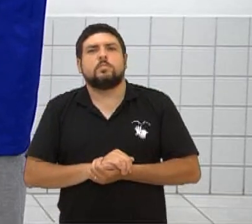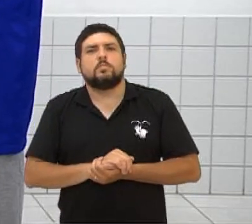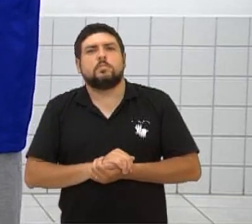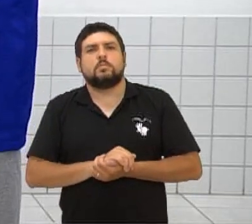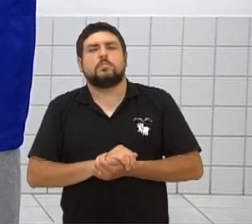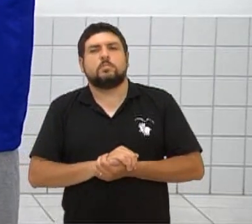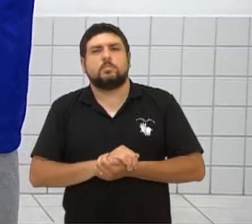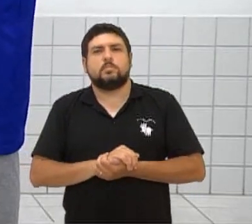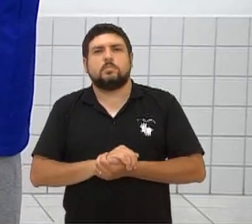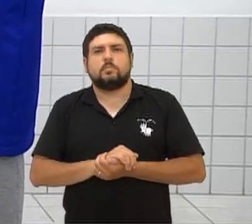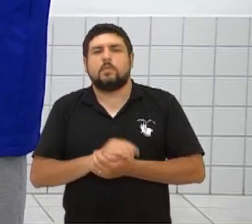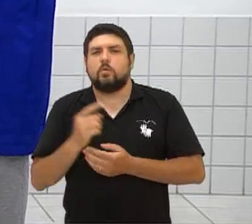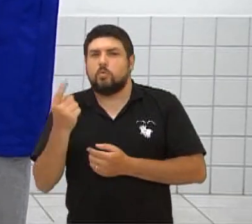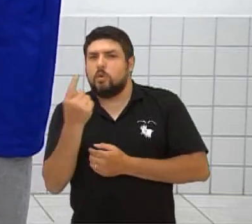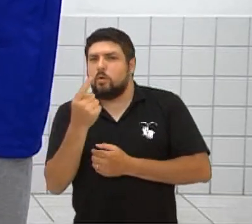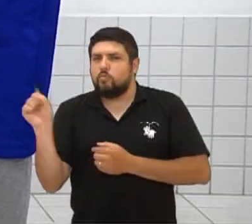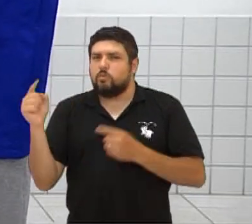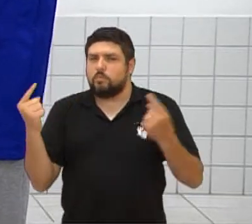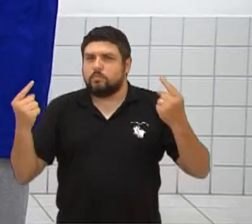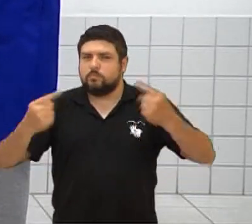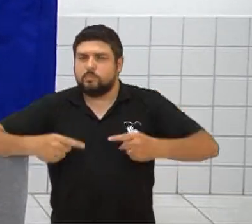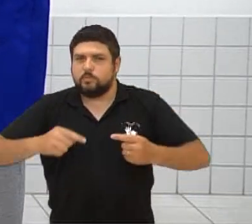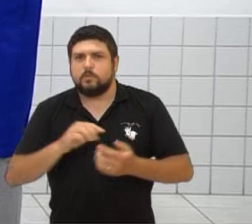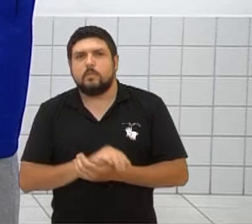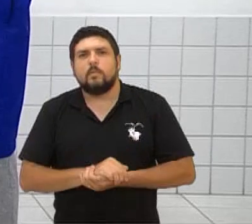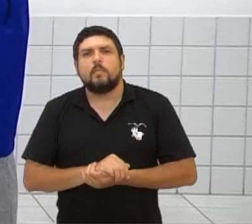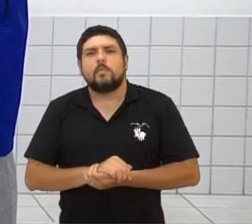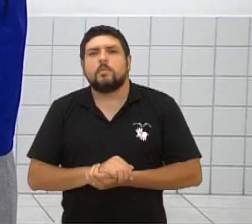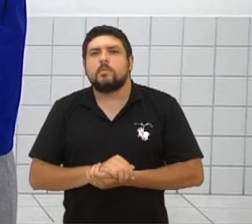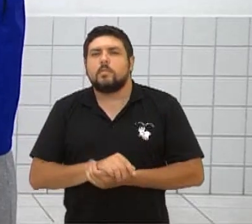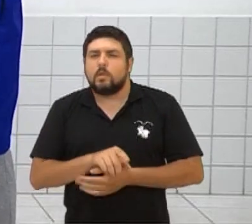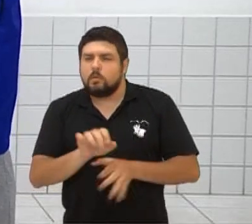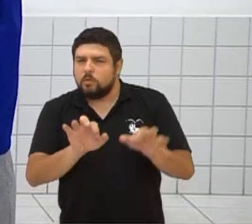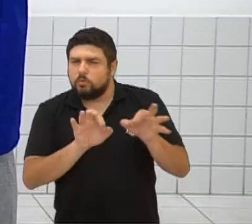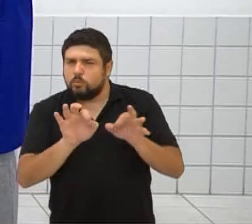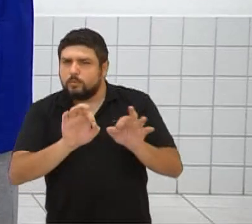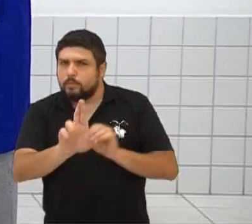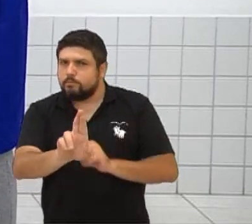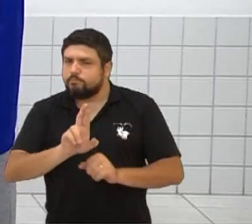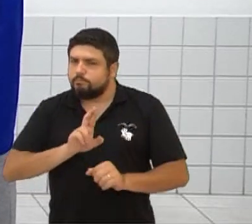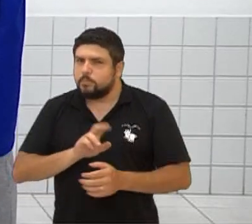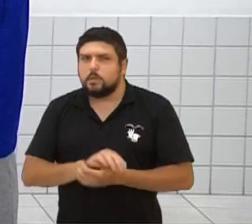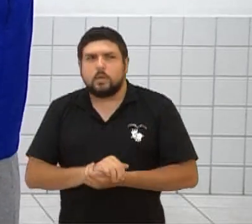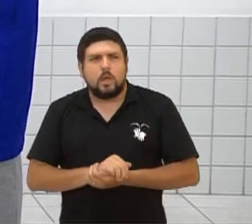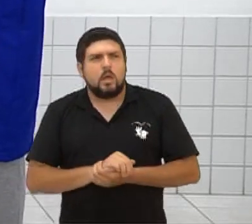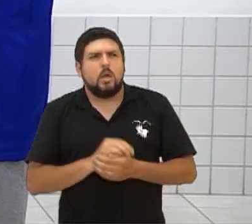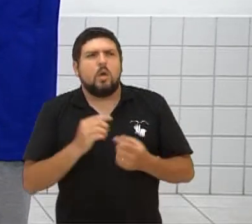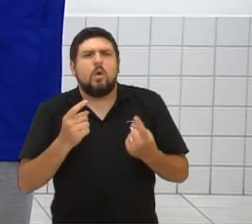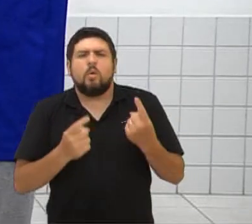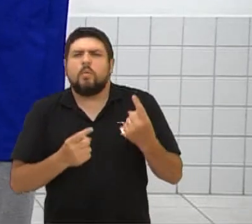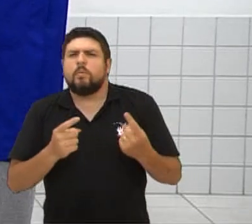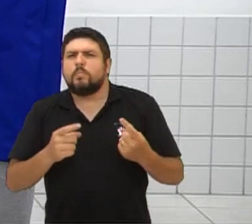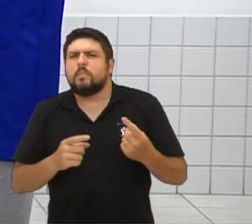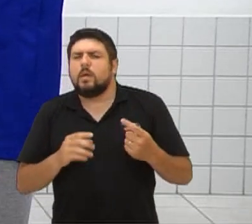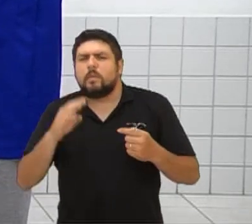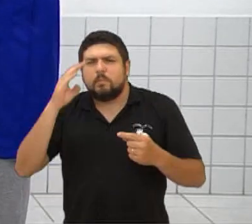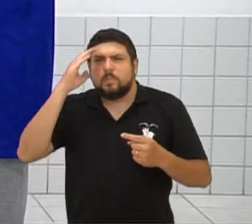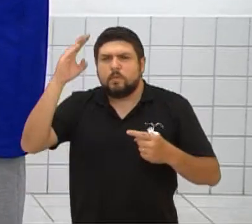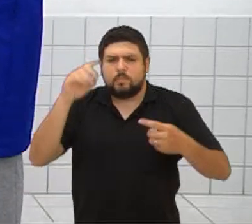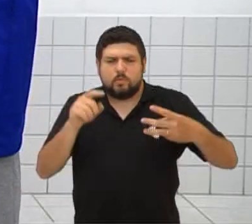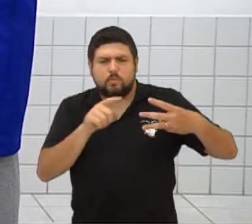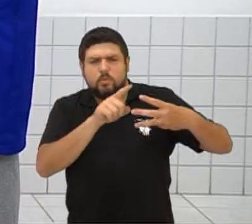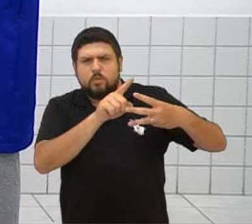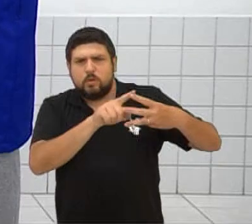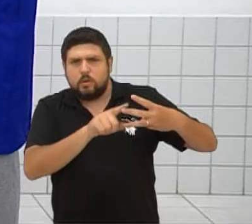nosso último quiz de hoje? Vamos lá. Prepara aí para responder essa pergunta. Quais foram as 3 frentes básicas da